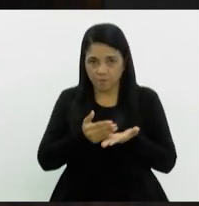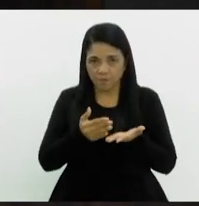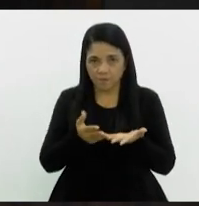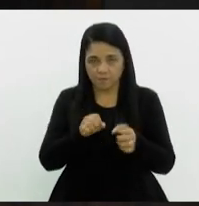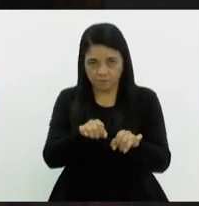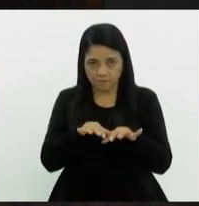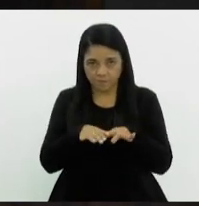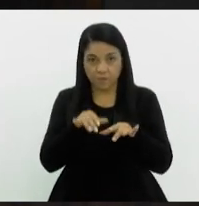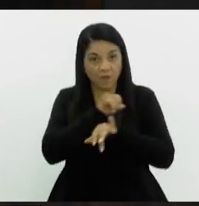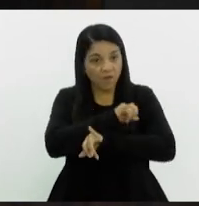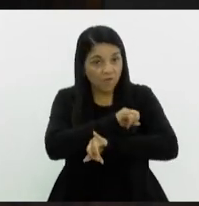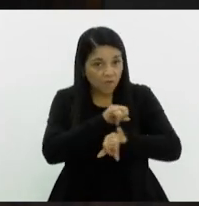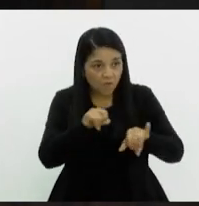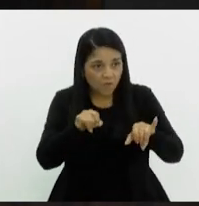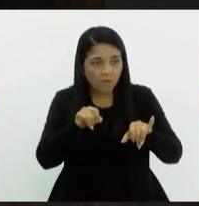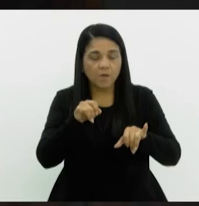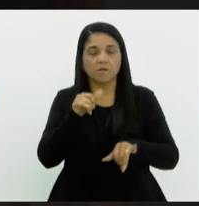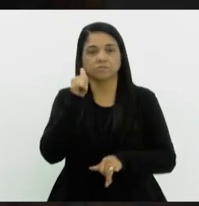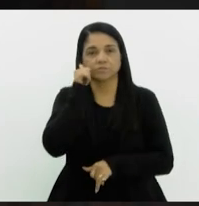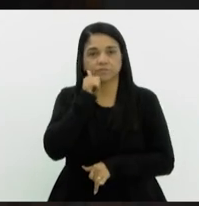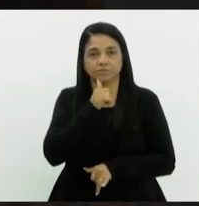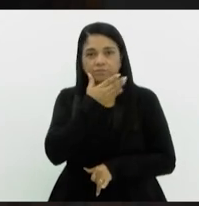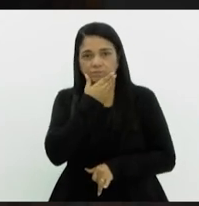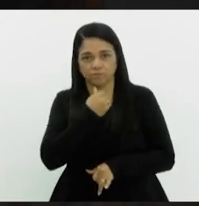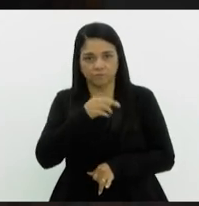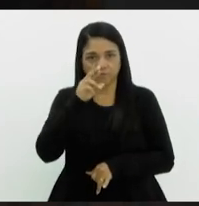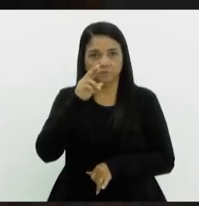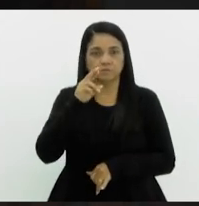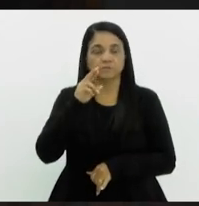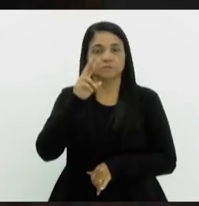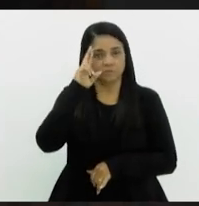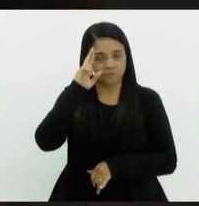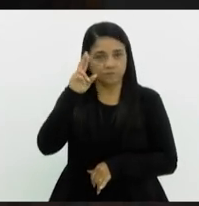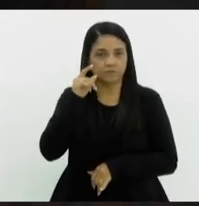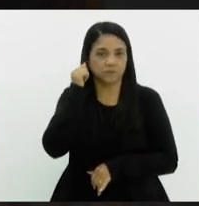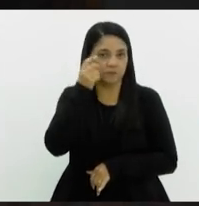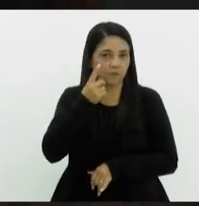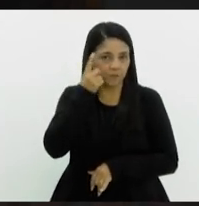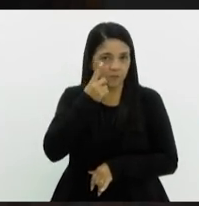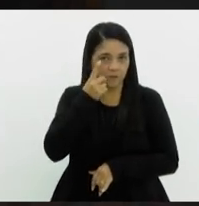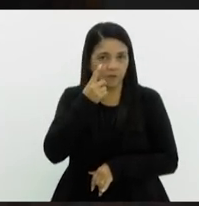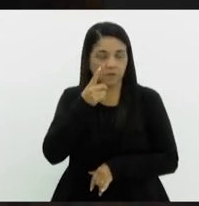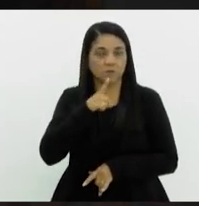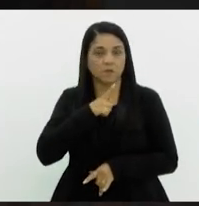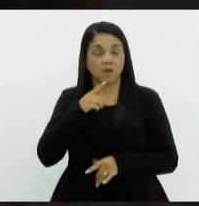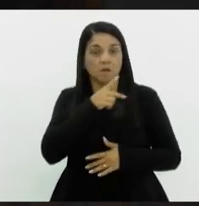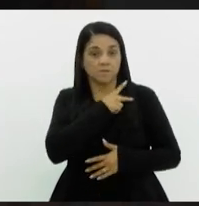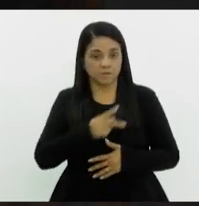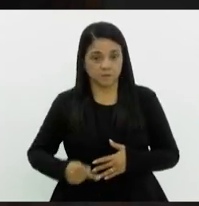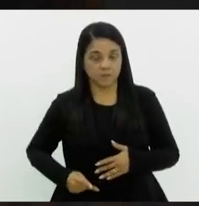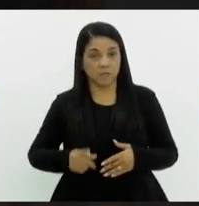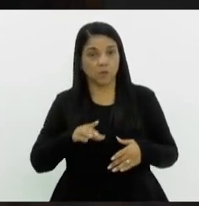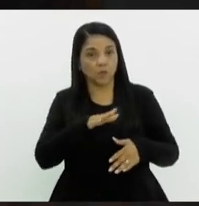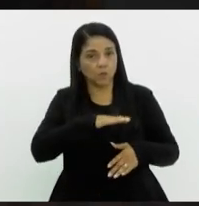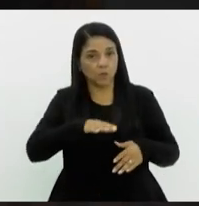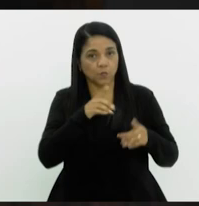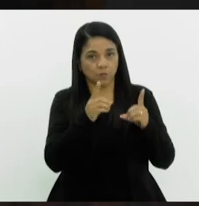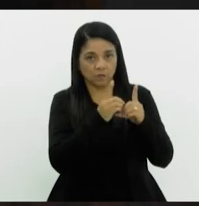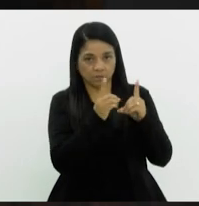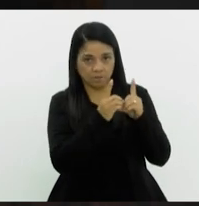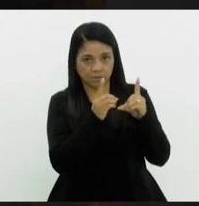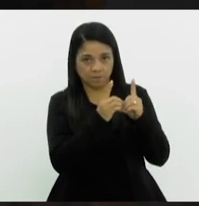é informar para as senhoras e senhores que a presidência possui um departamento